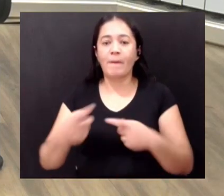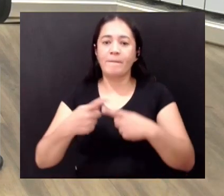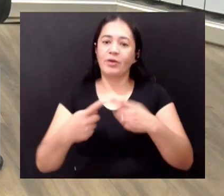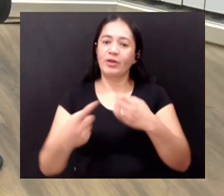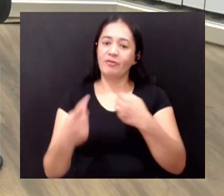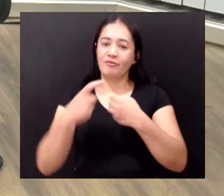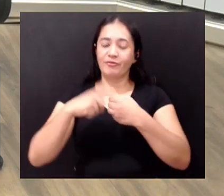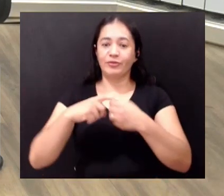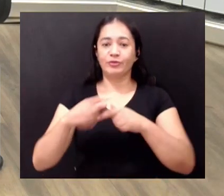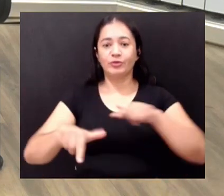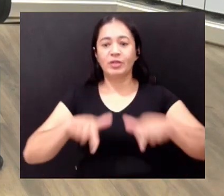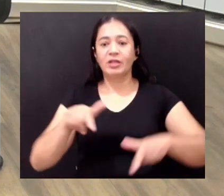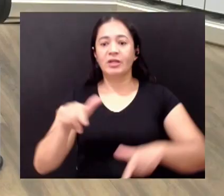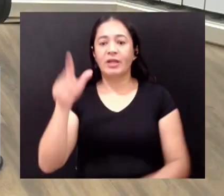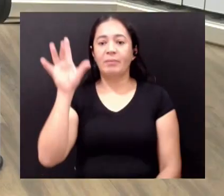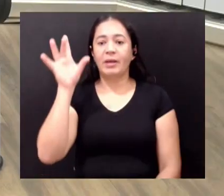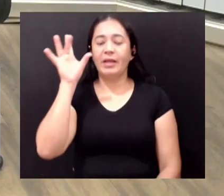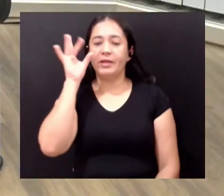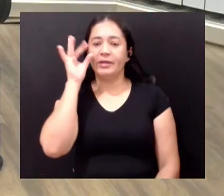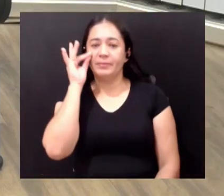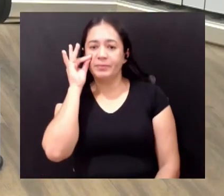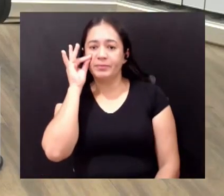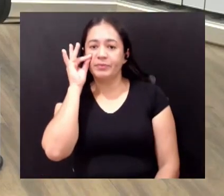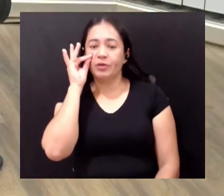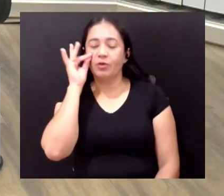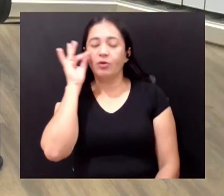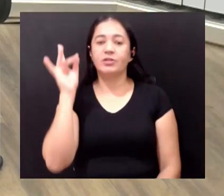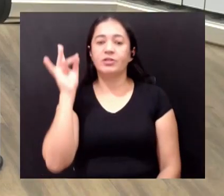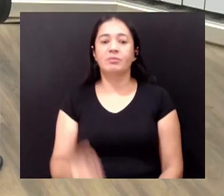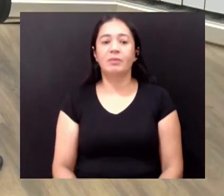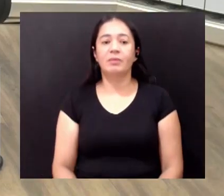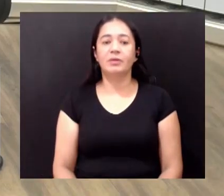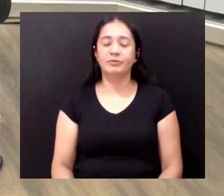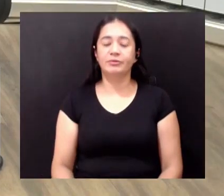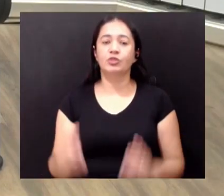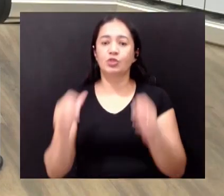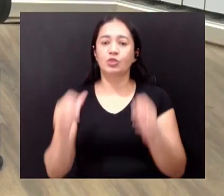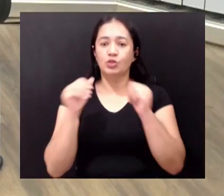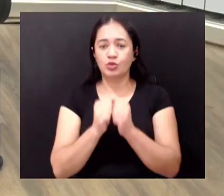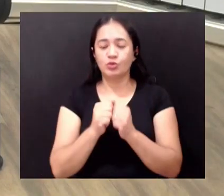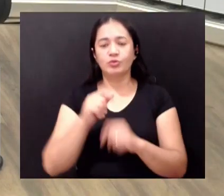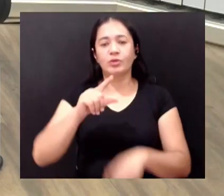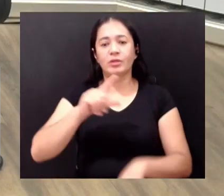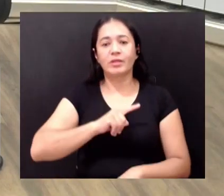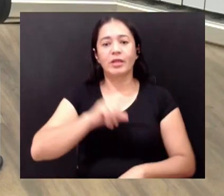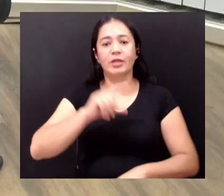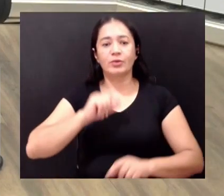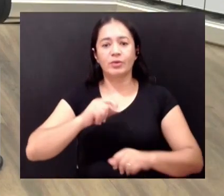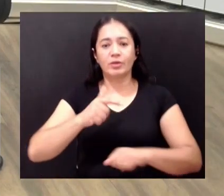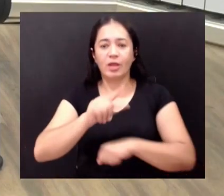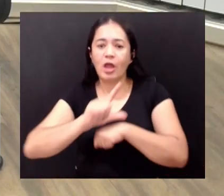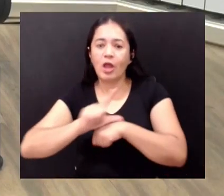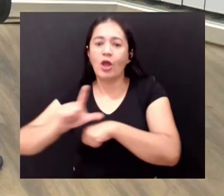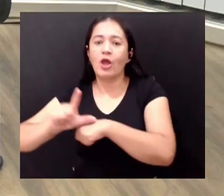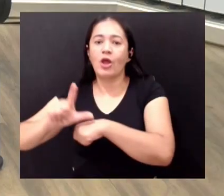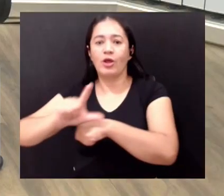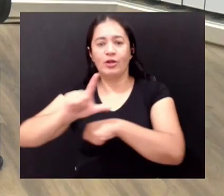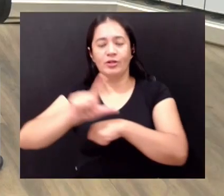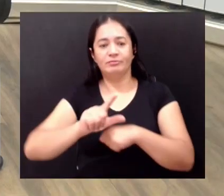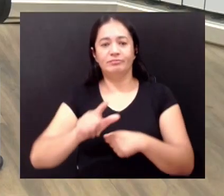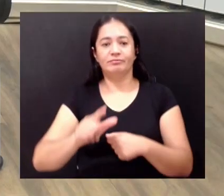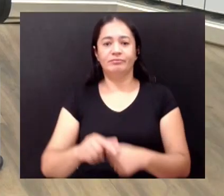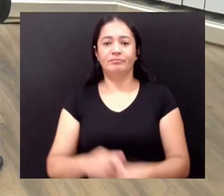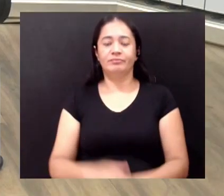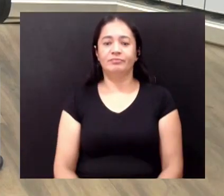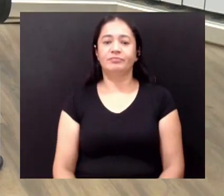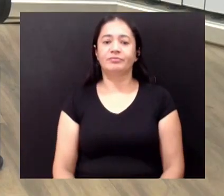com a questão imobiliária, vem todo o comércio que você comentou. Exatamente, por isso que é uma tendência muito forte que